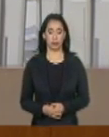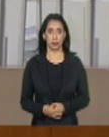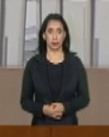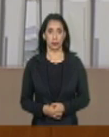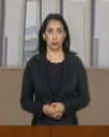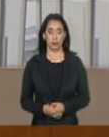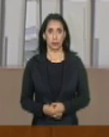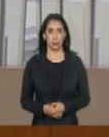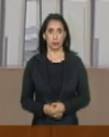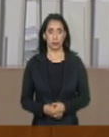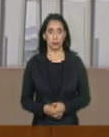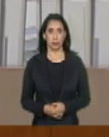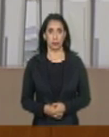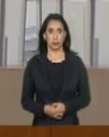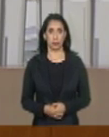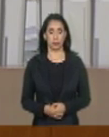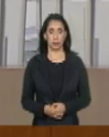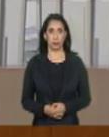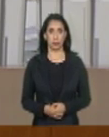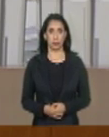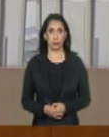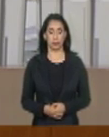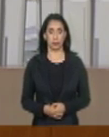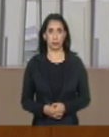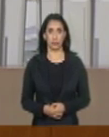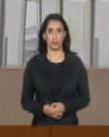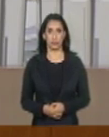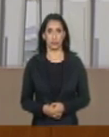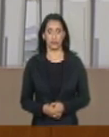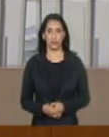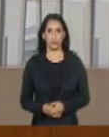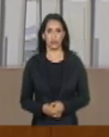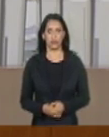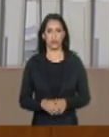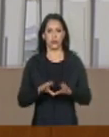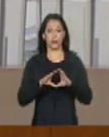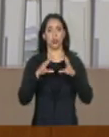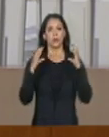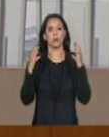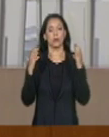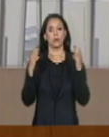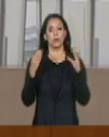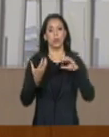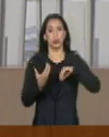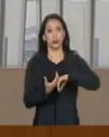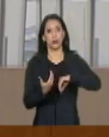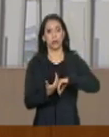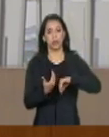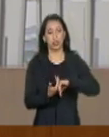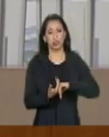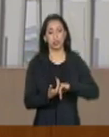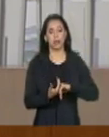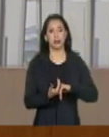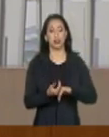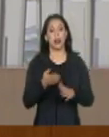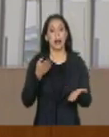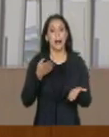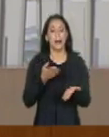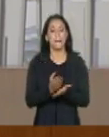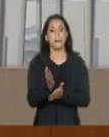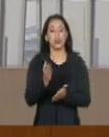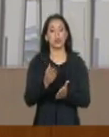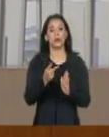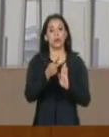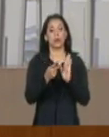Agora, se dissesse quanto... O Congresso Nacional aprovou o projeto de lei de